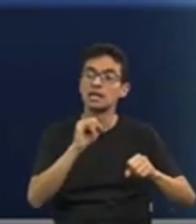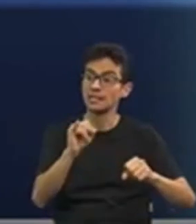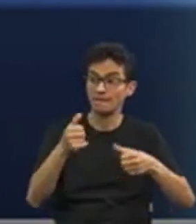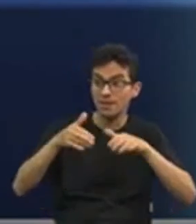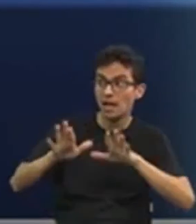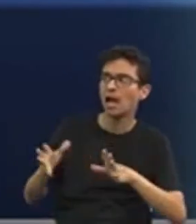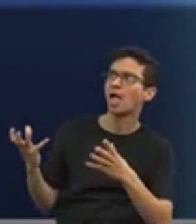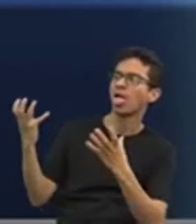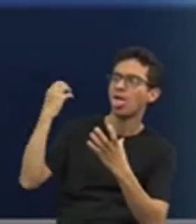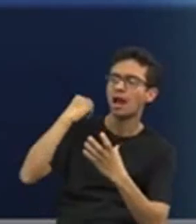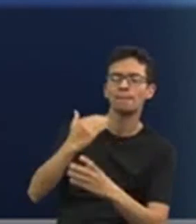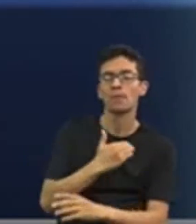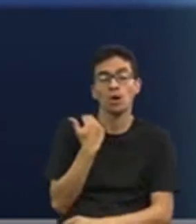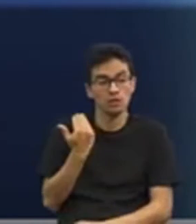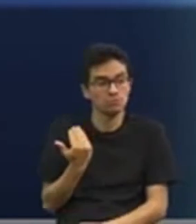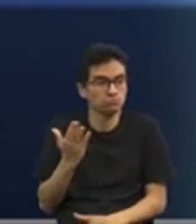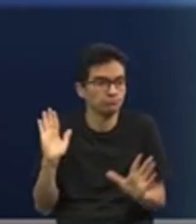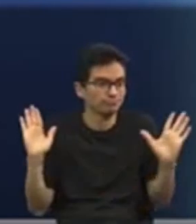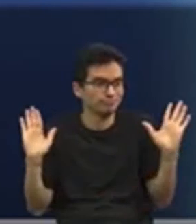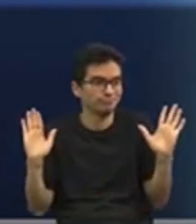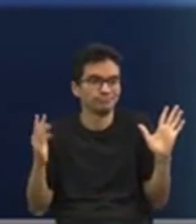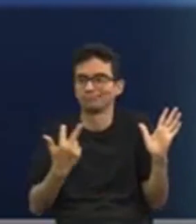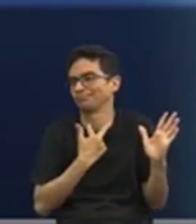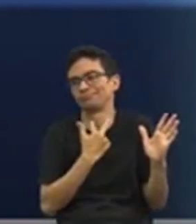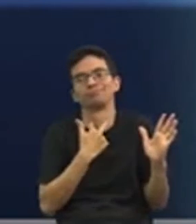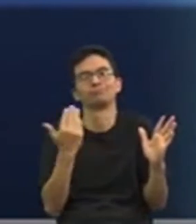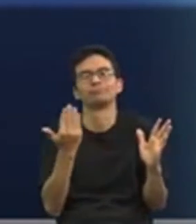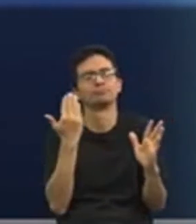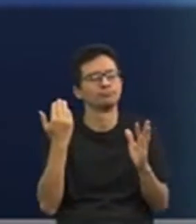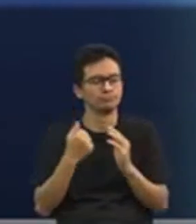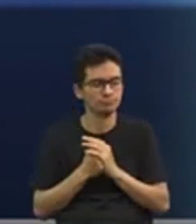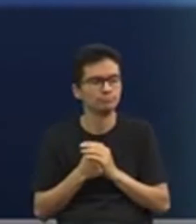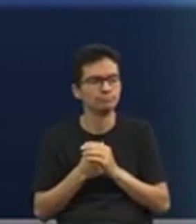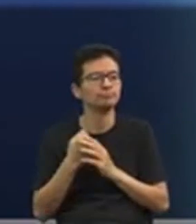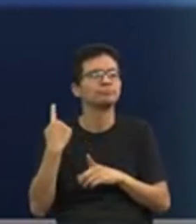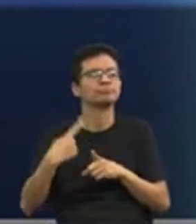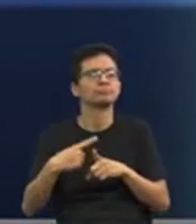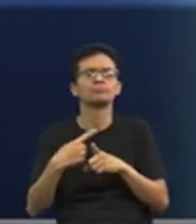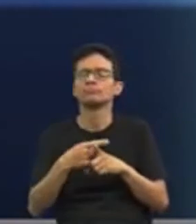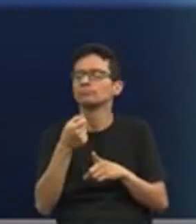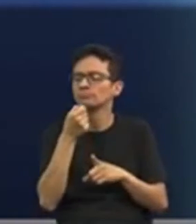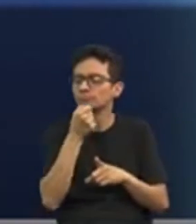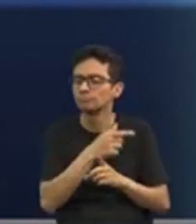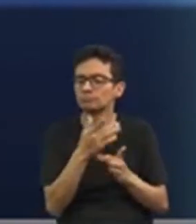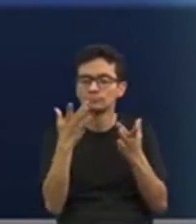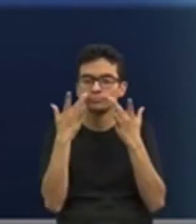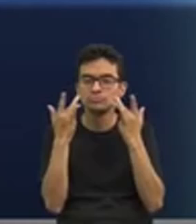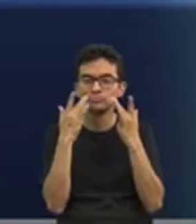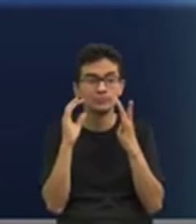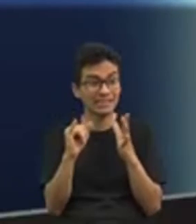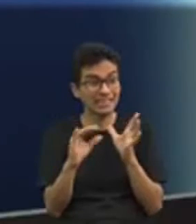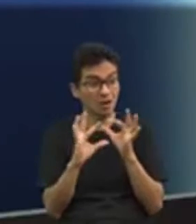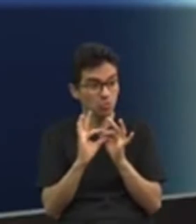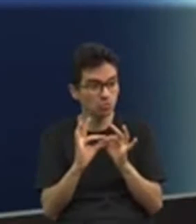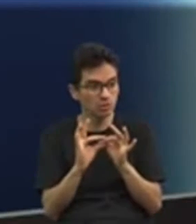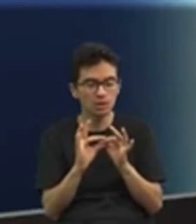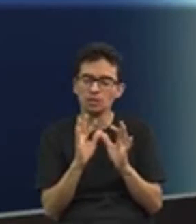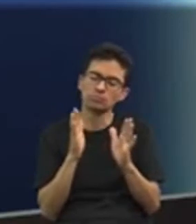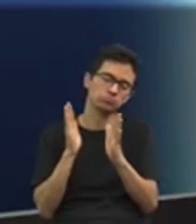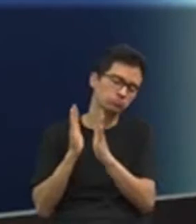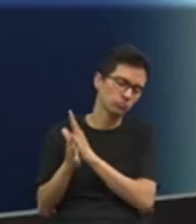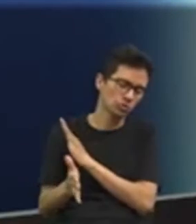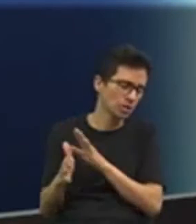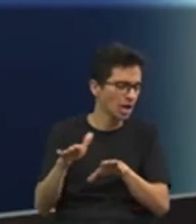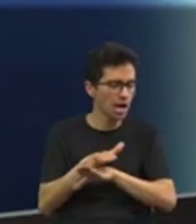texto rompendo com o impasse vivido pelos personagens né porque na tirinha se unir o bicho foge e aí